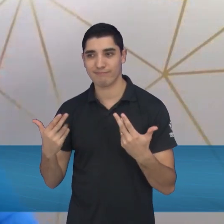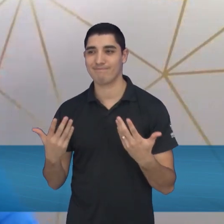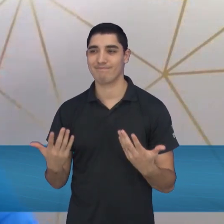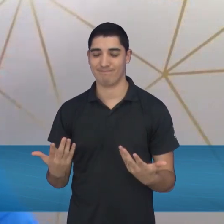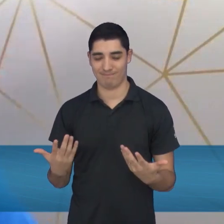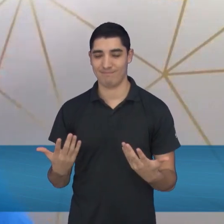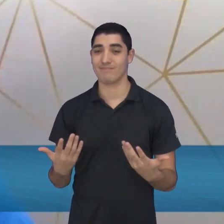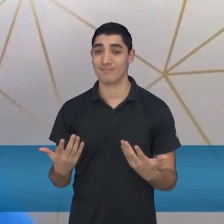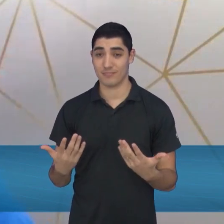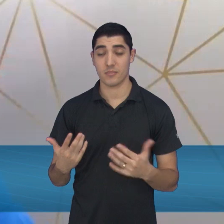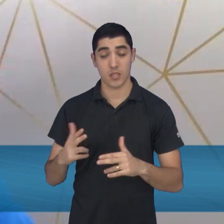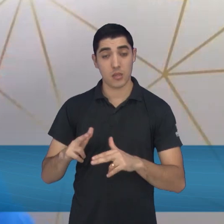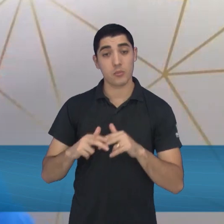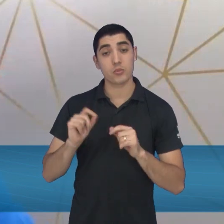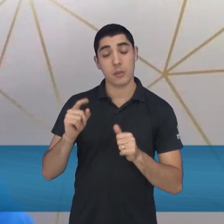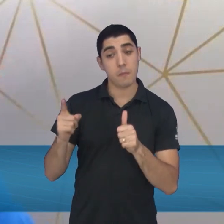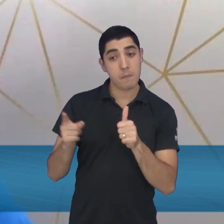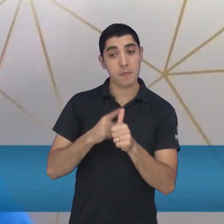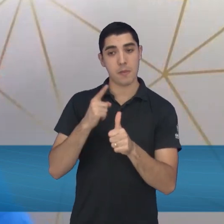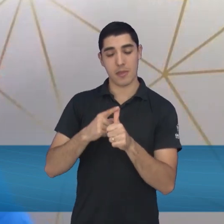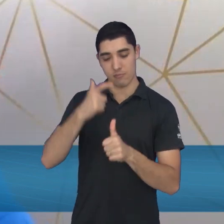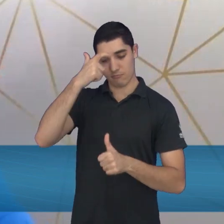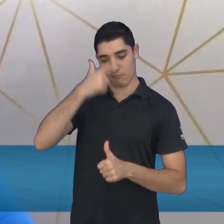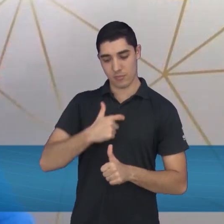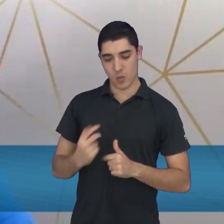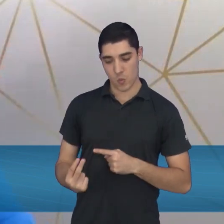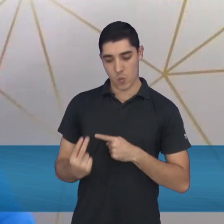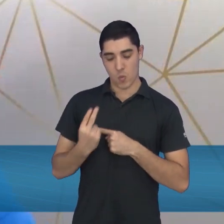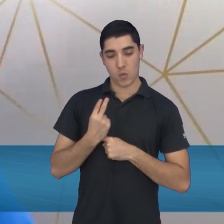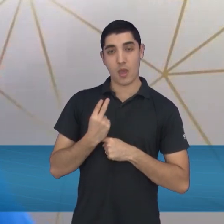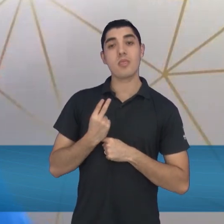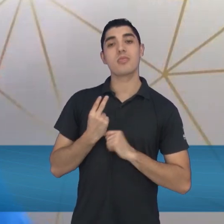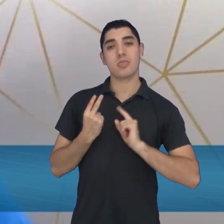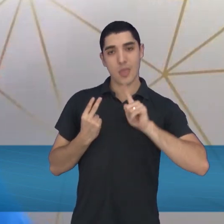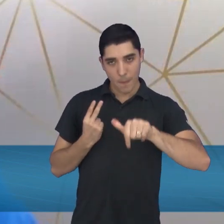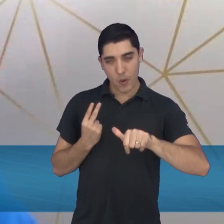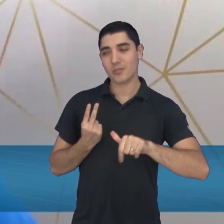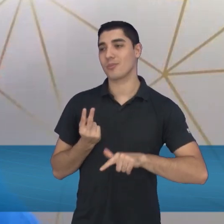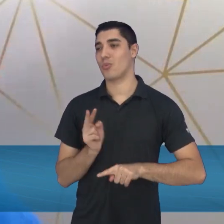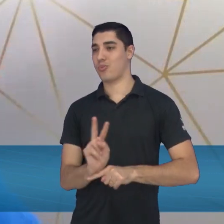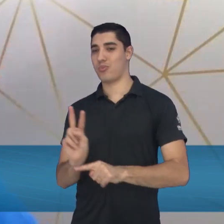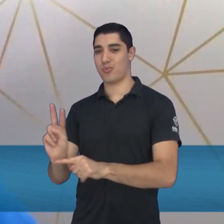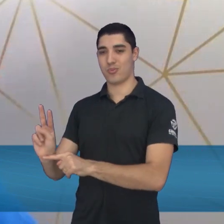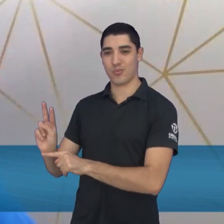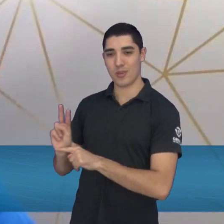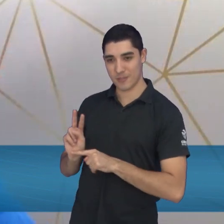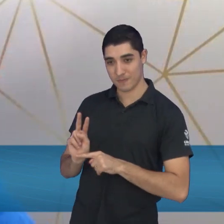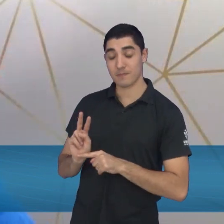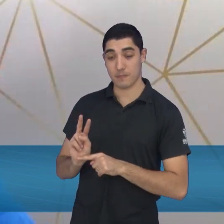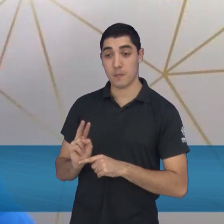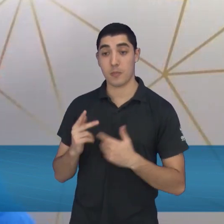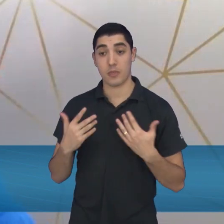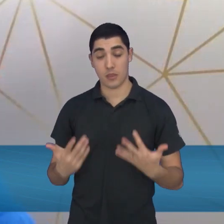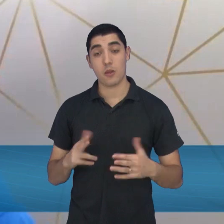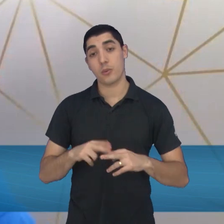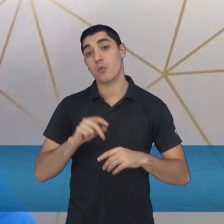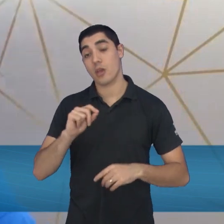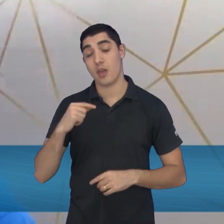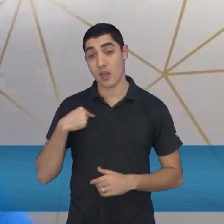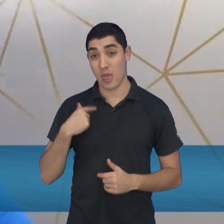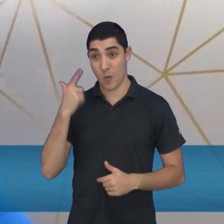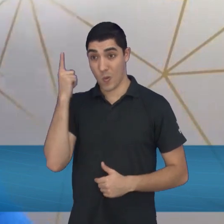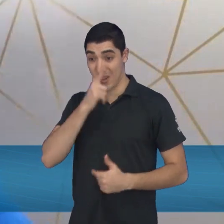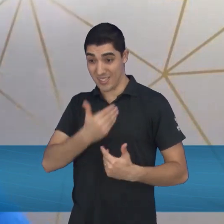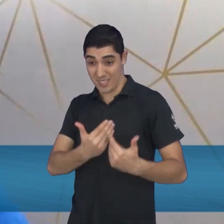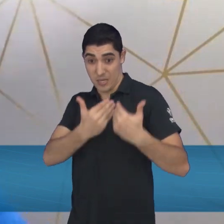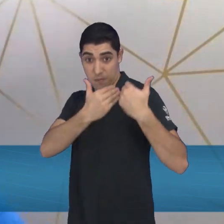nós precisamos, primeiramente, se cuidar. Se eu transferir essa responsabilidade, fazendo essa pergunta para